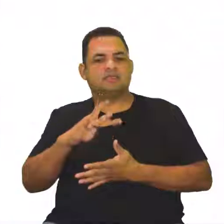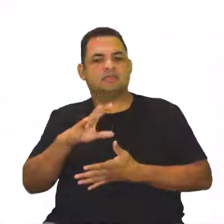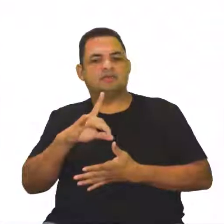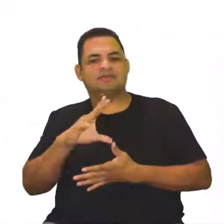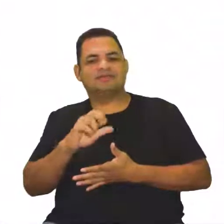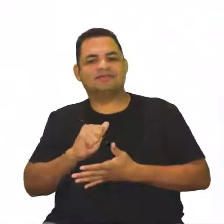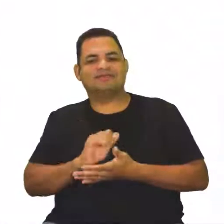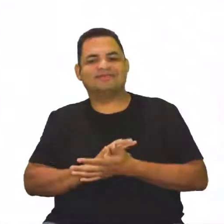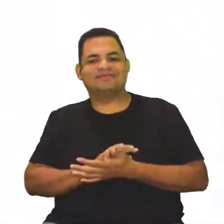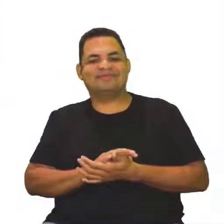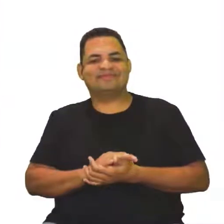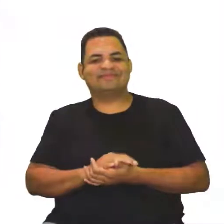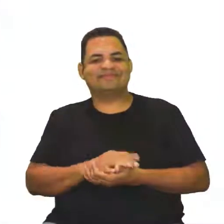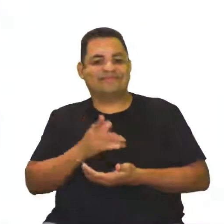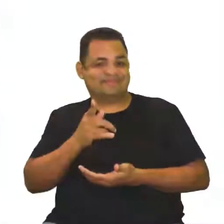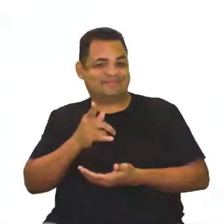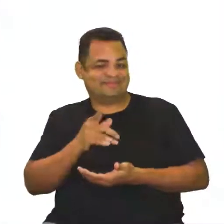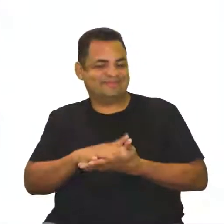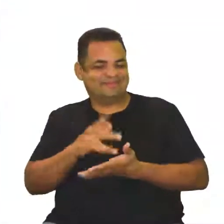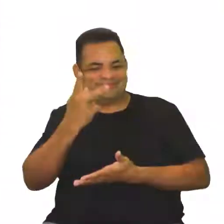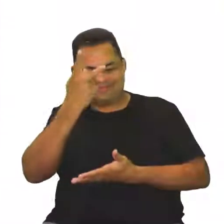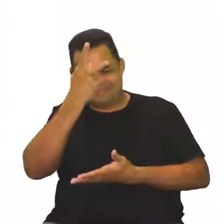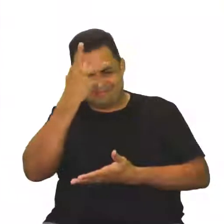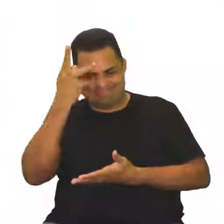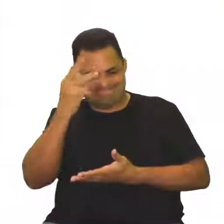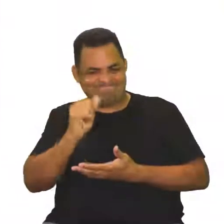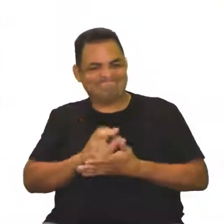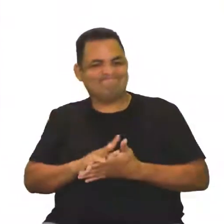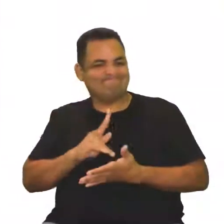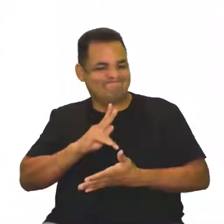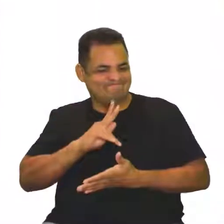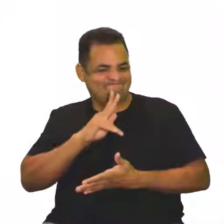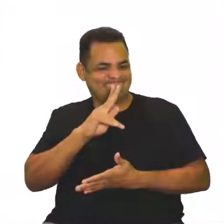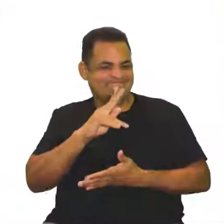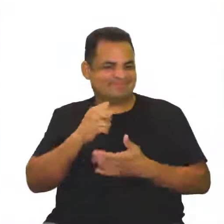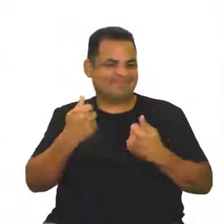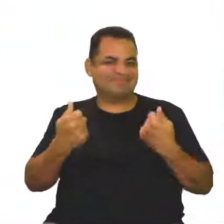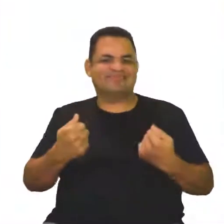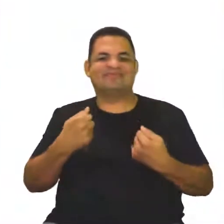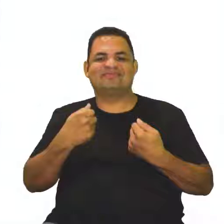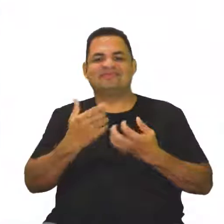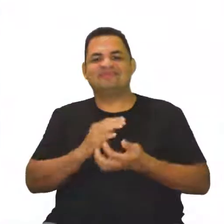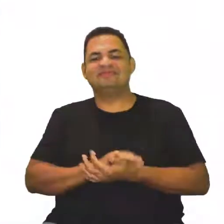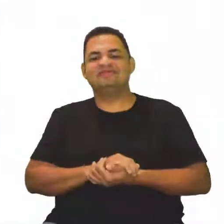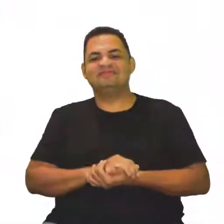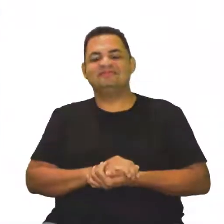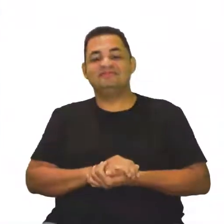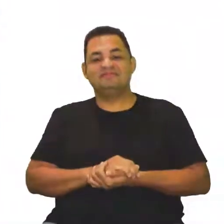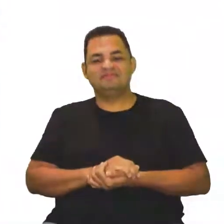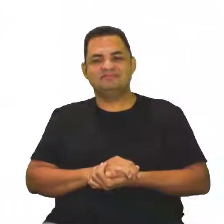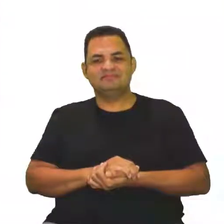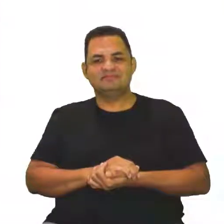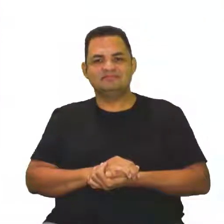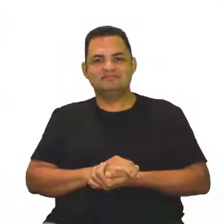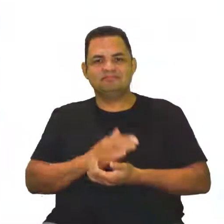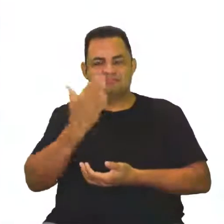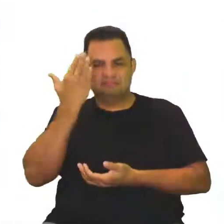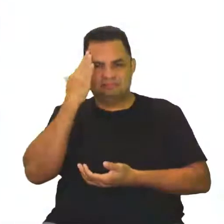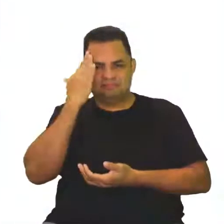é isso? Você está falando com uma pessoa porreta, né? Uma pessoa potente. Então aqui vamos